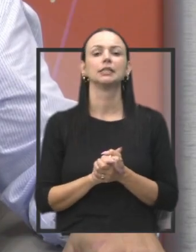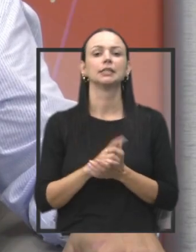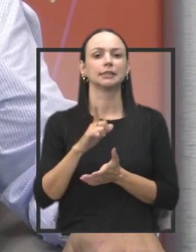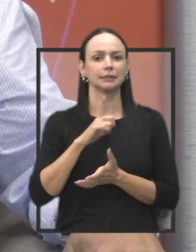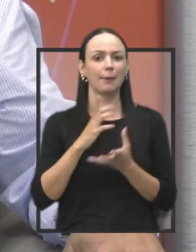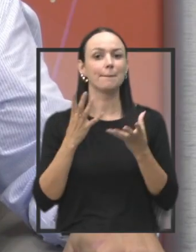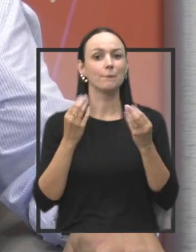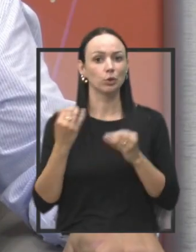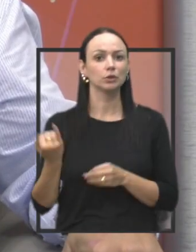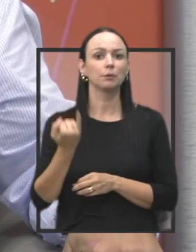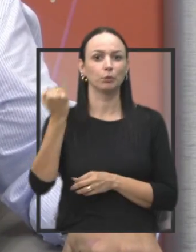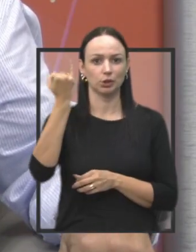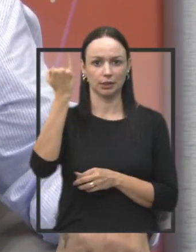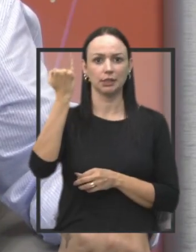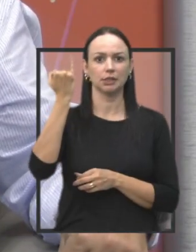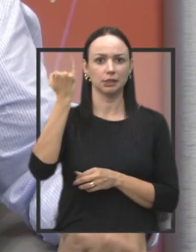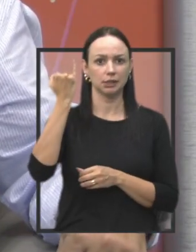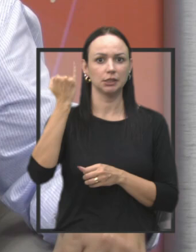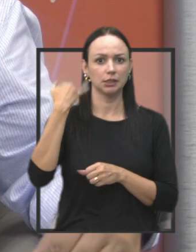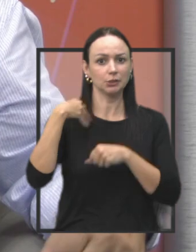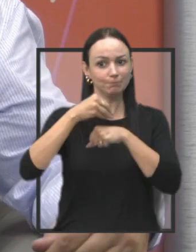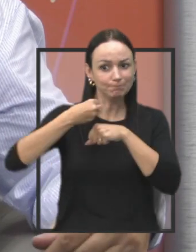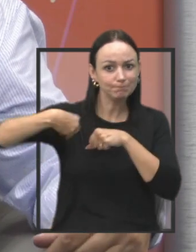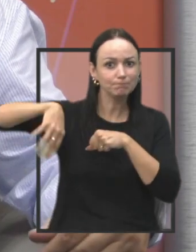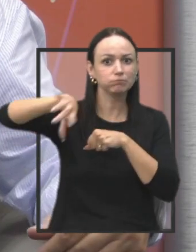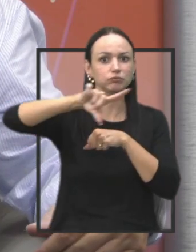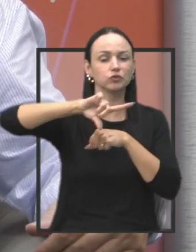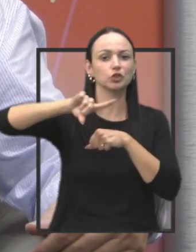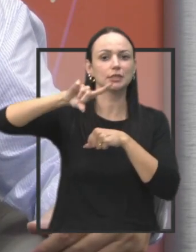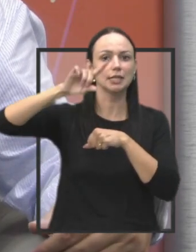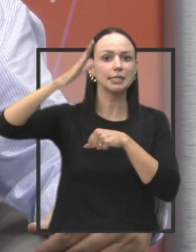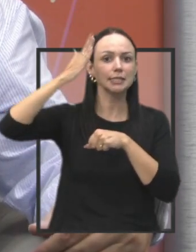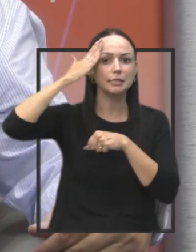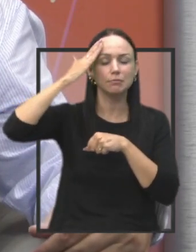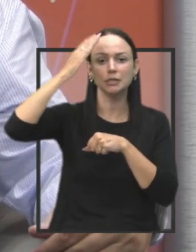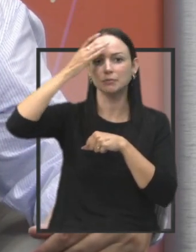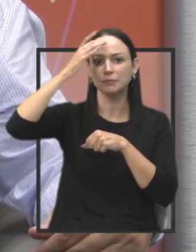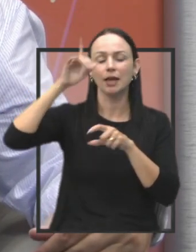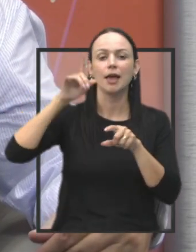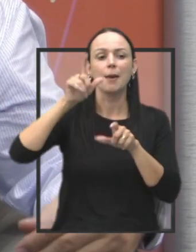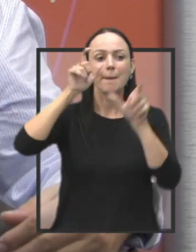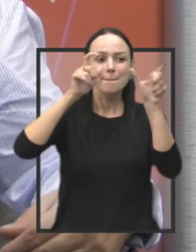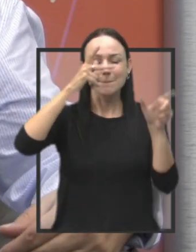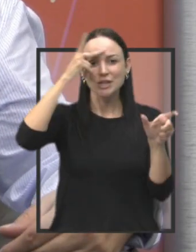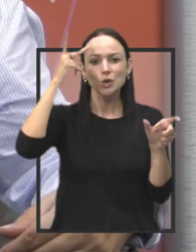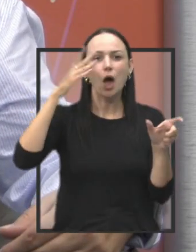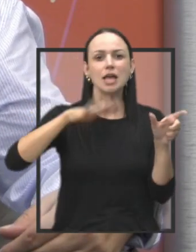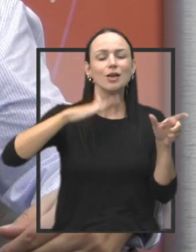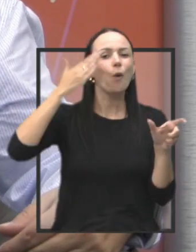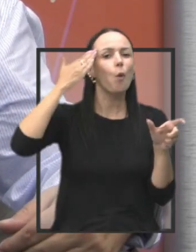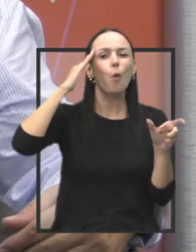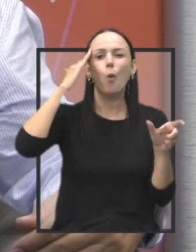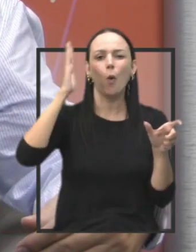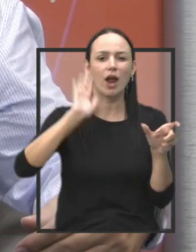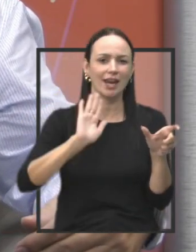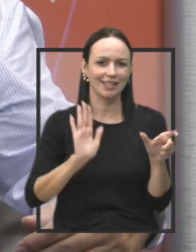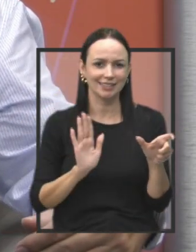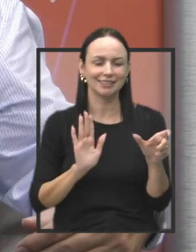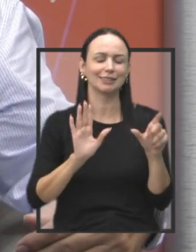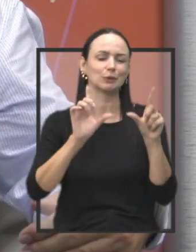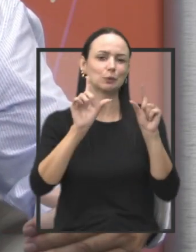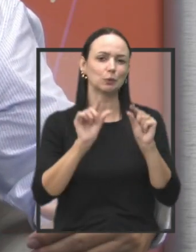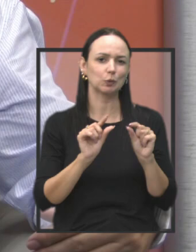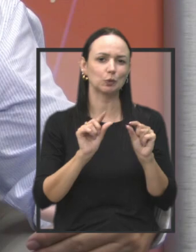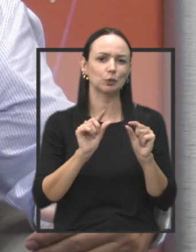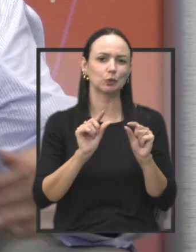muito importante, a gente realmente trazer essa conscientização, principalmente para aquelas pessoas menos esclarecidas. É o dia